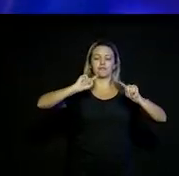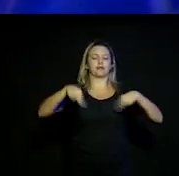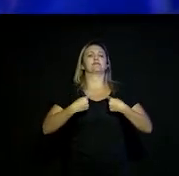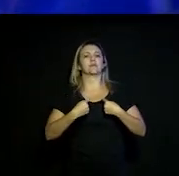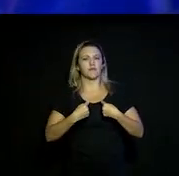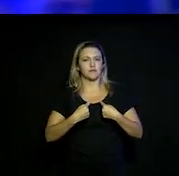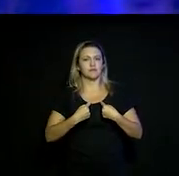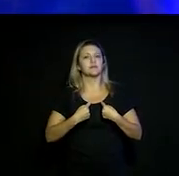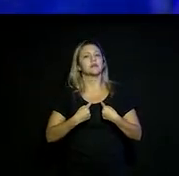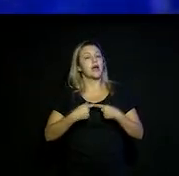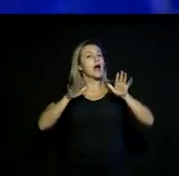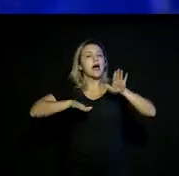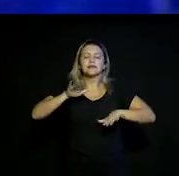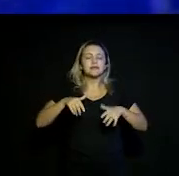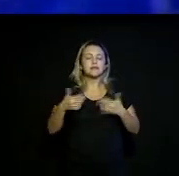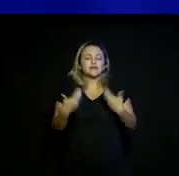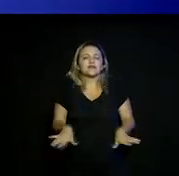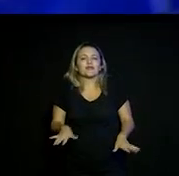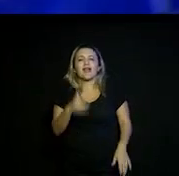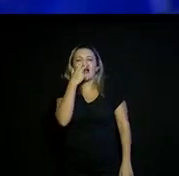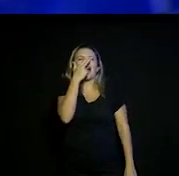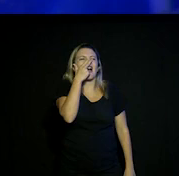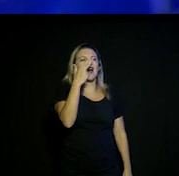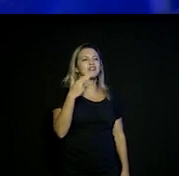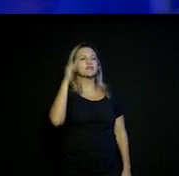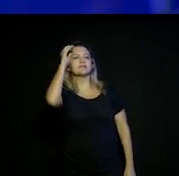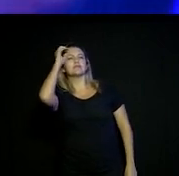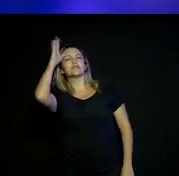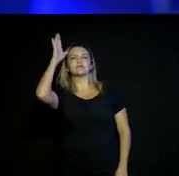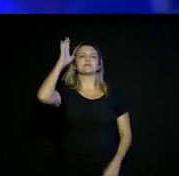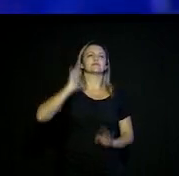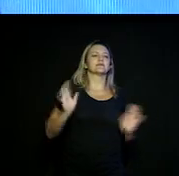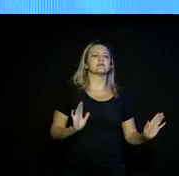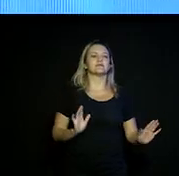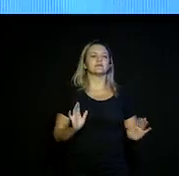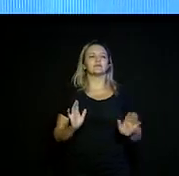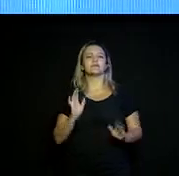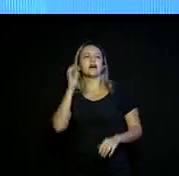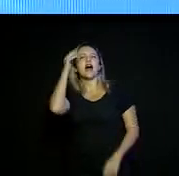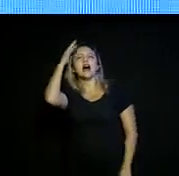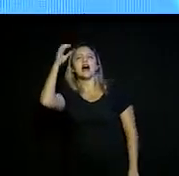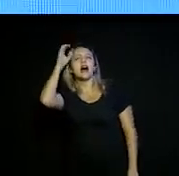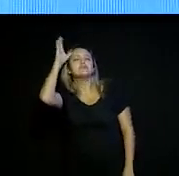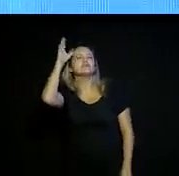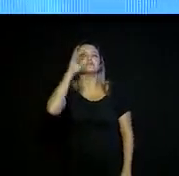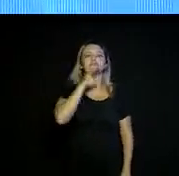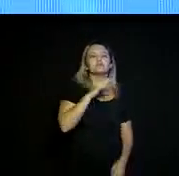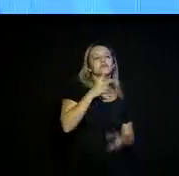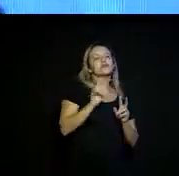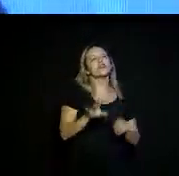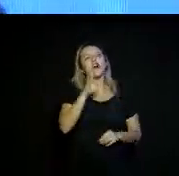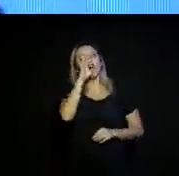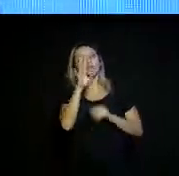desafio. Nós muitas vezes não queremos achar nenhum tipo de conhecimento. Nós queremos o suficiente para